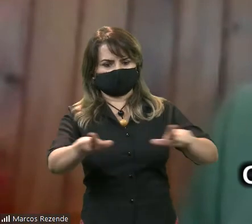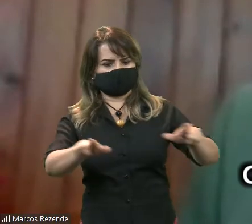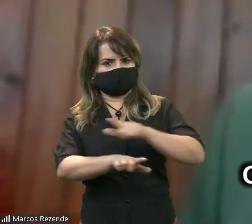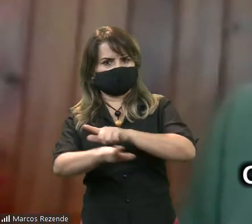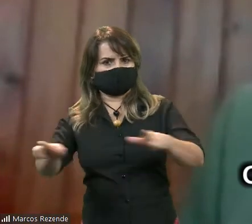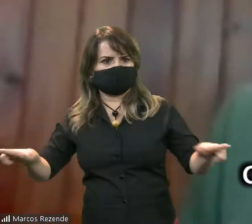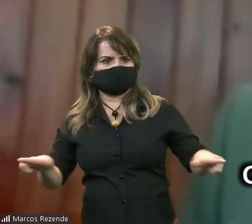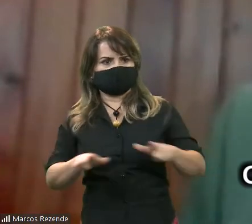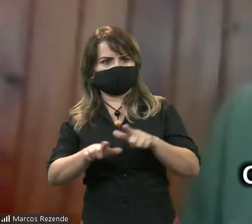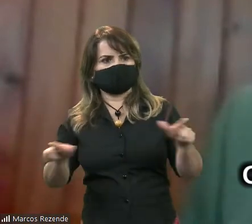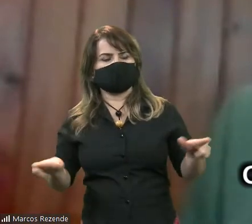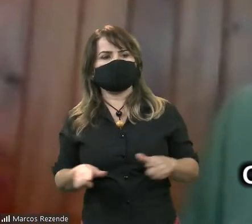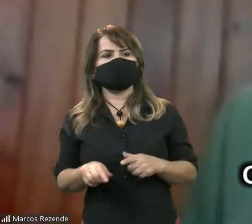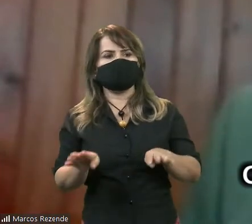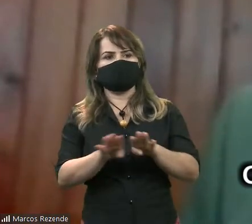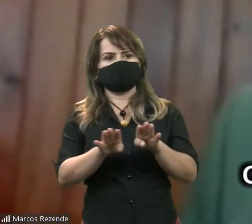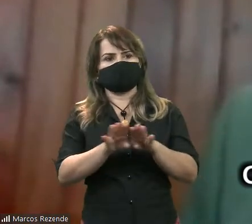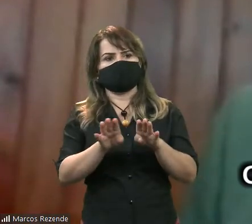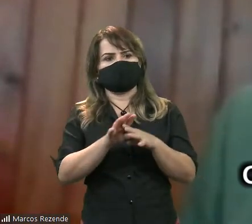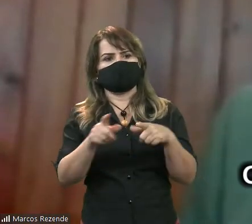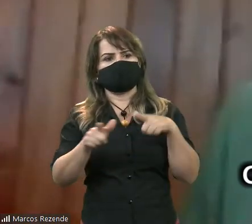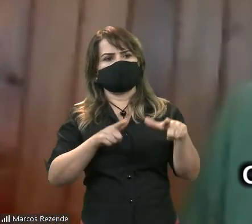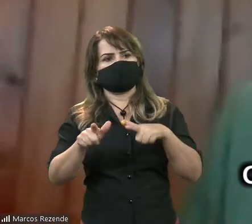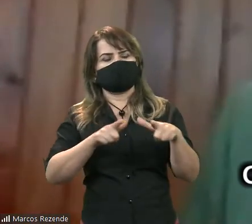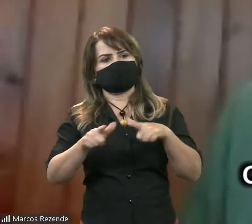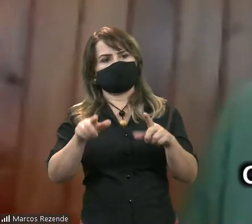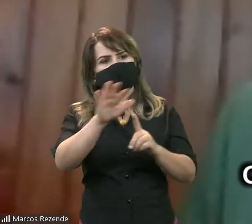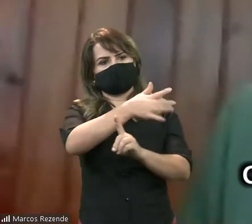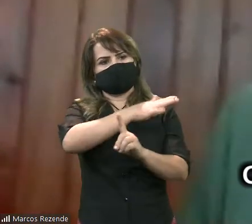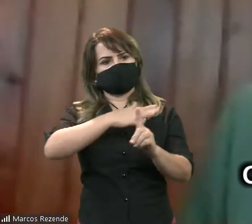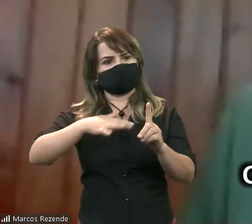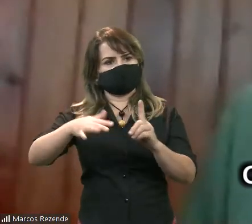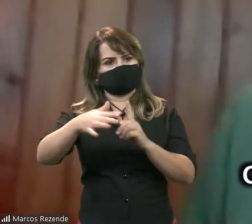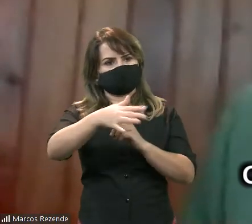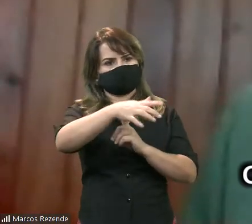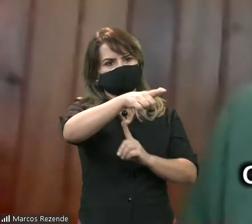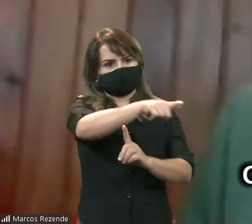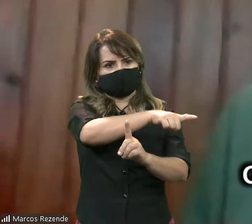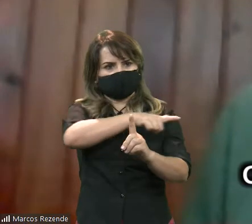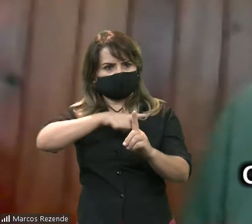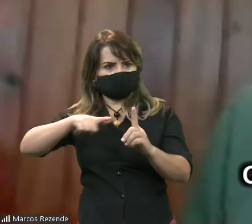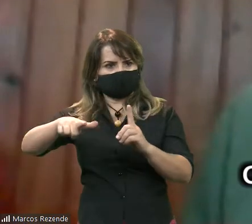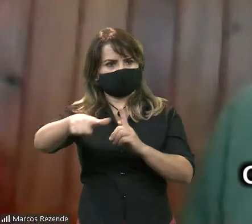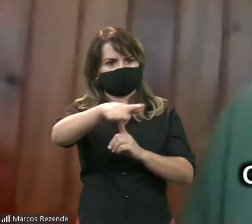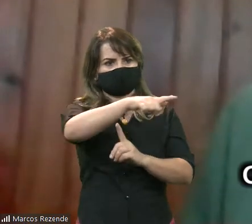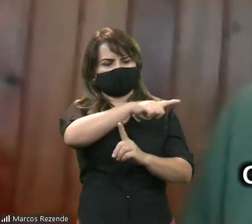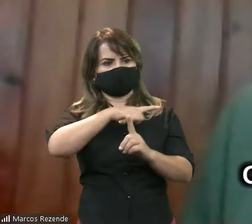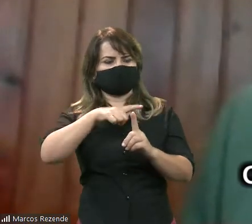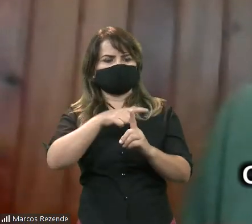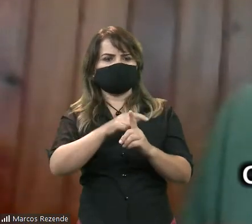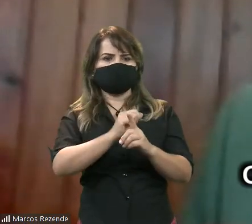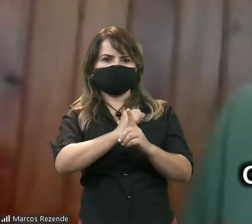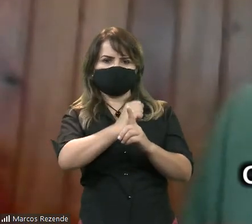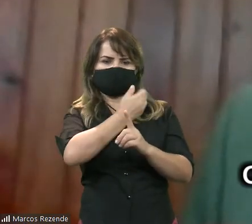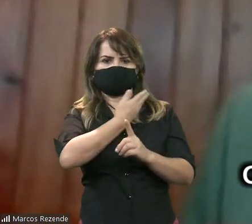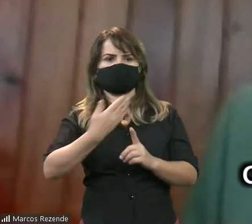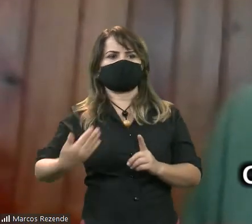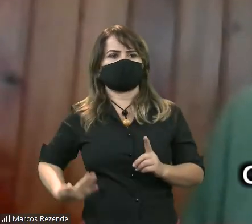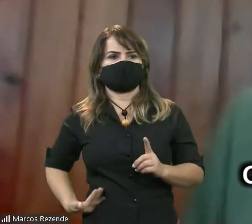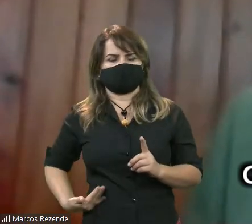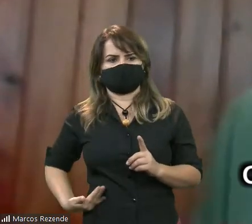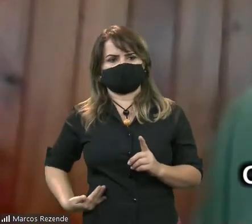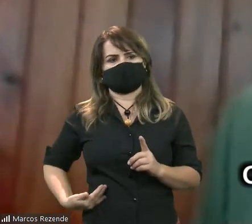da Secretaria Municipal do Meio Ambiente e de Limpeza Pública e Divisão do Meio Ambiente, bem como